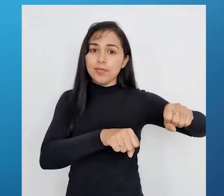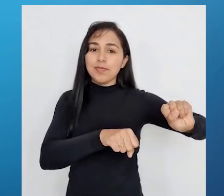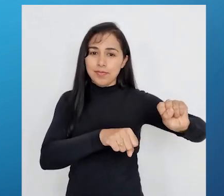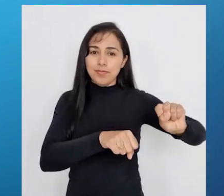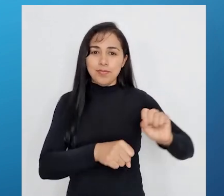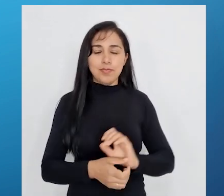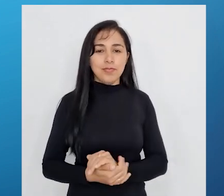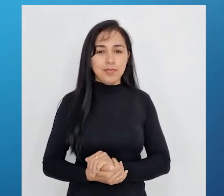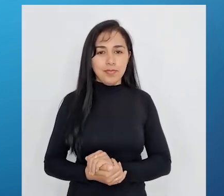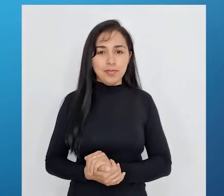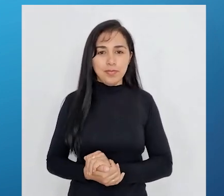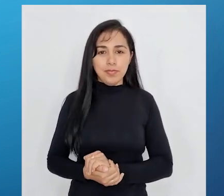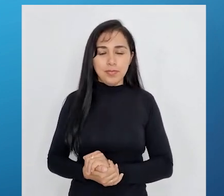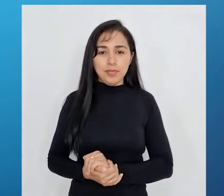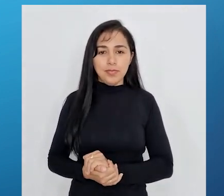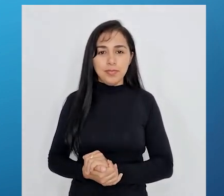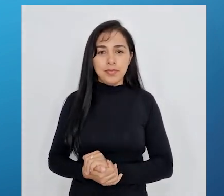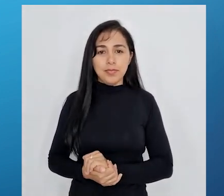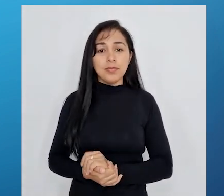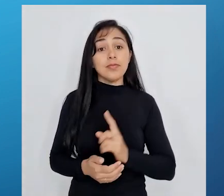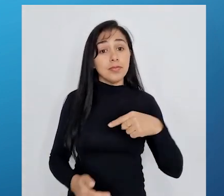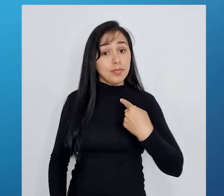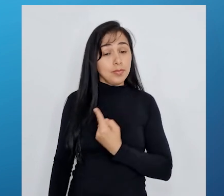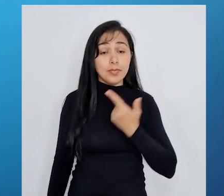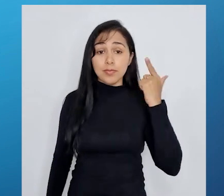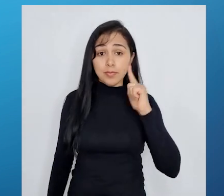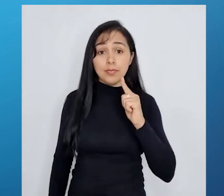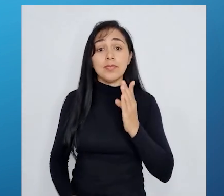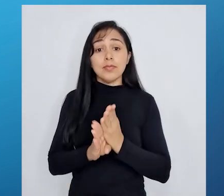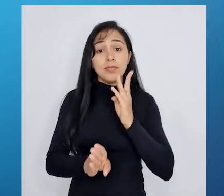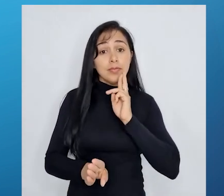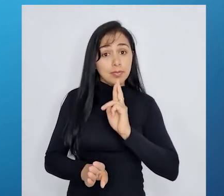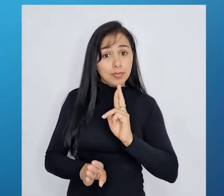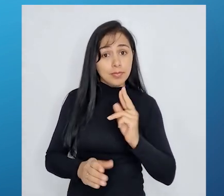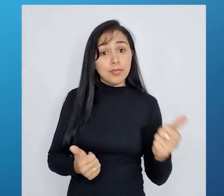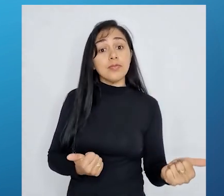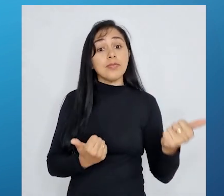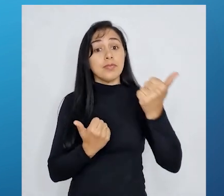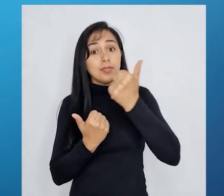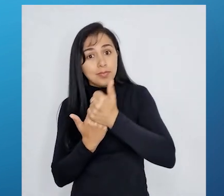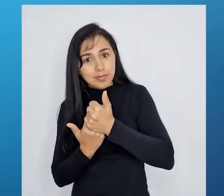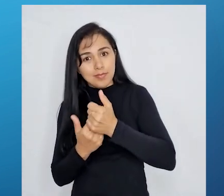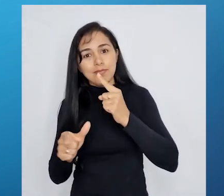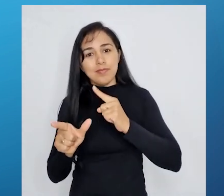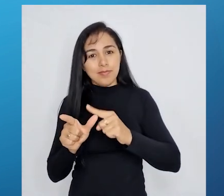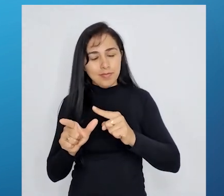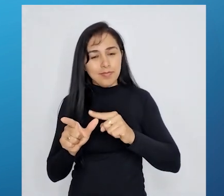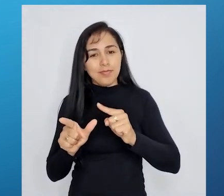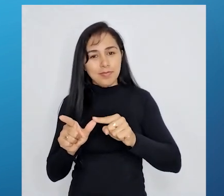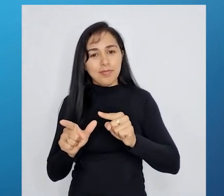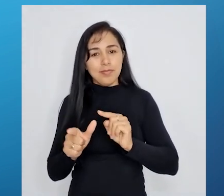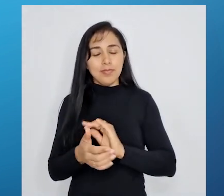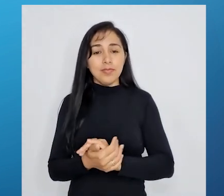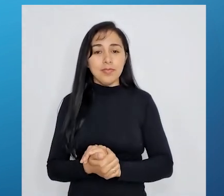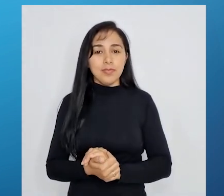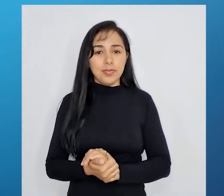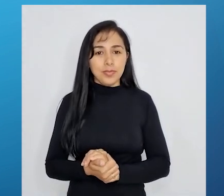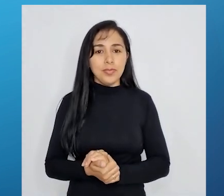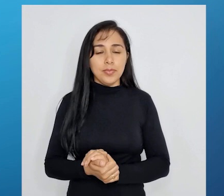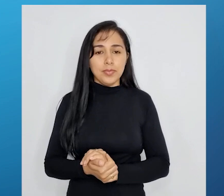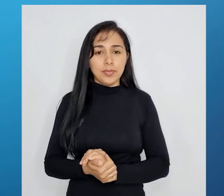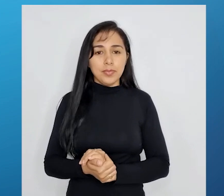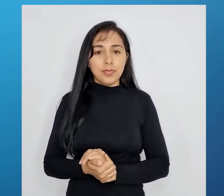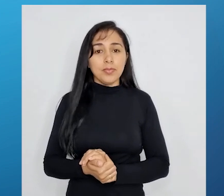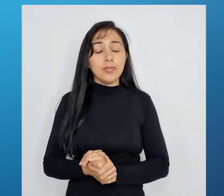motos. Né? Substituímos aí uma incógnita e encontramos a solução do nosso problema, né? O par ordenado, que é a solução